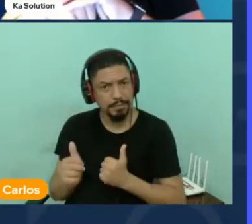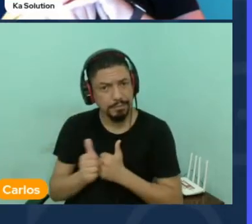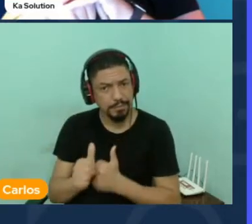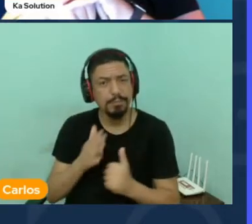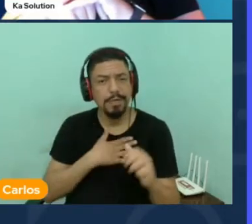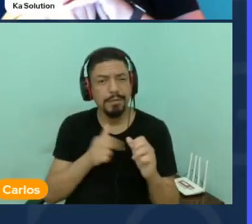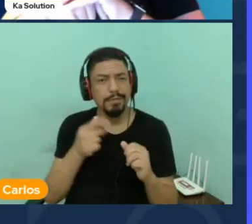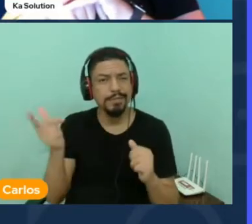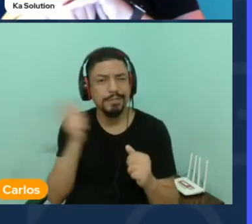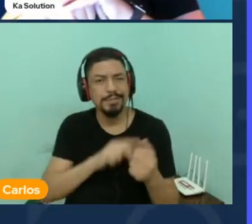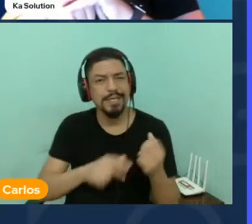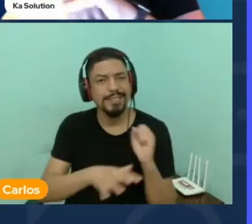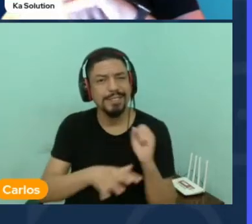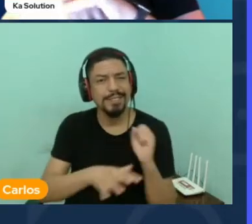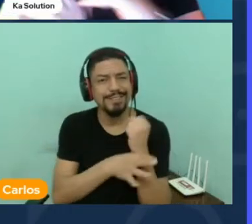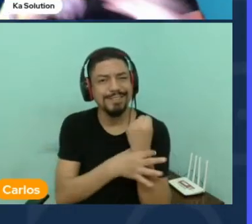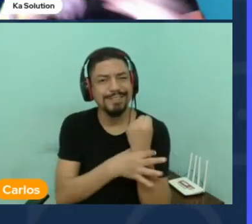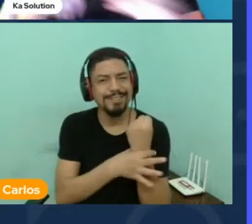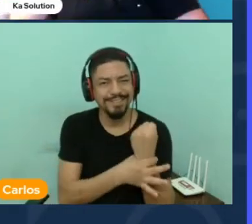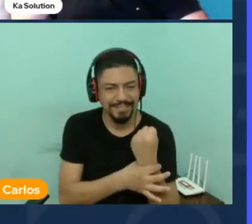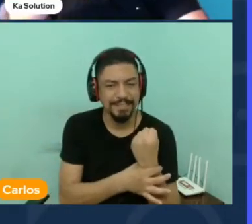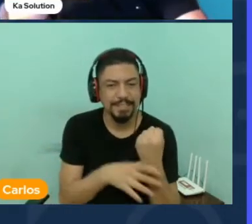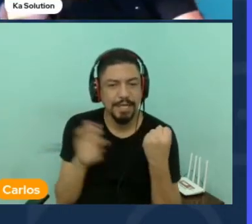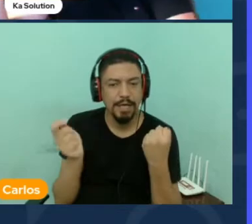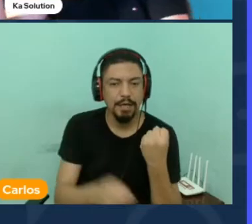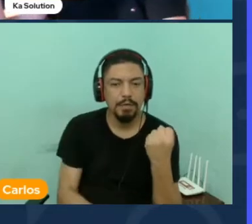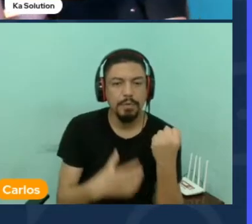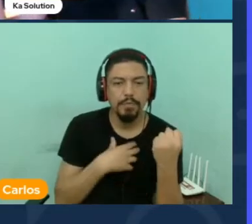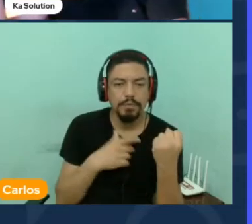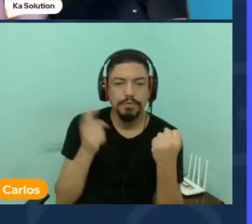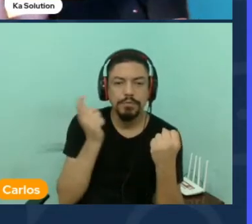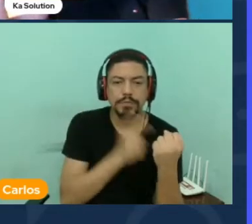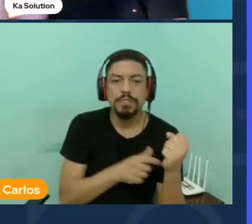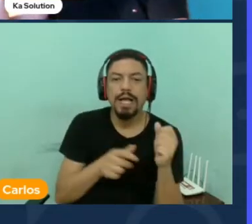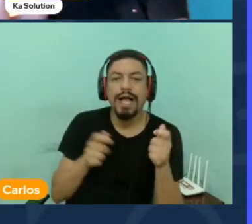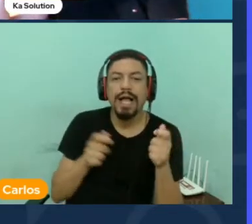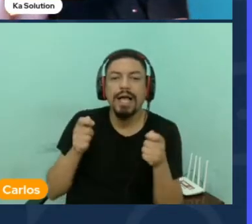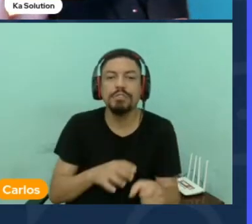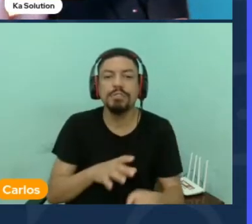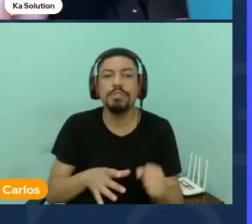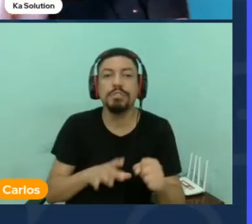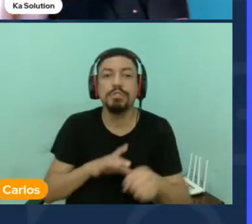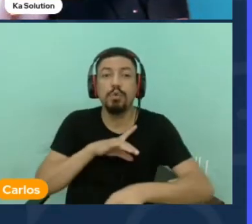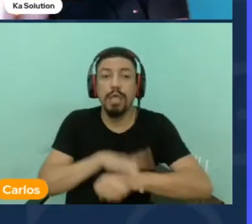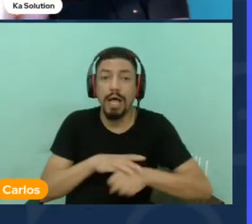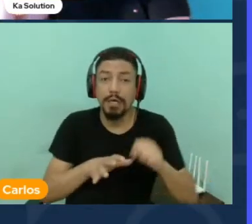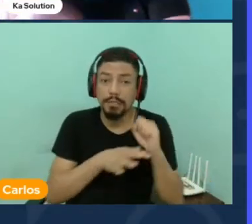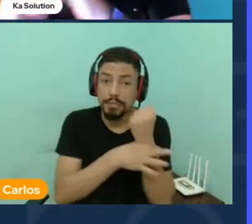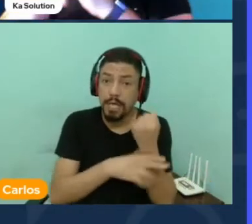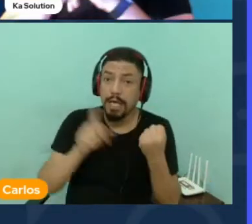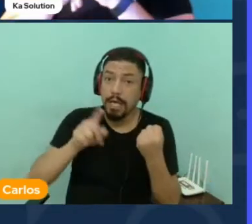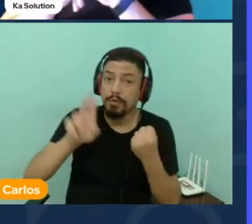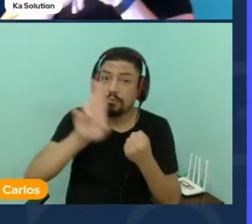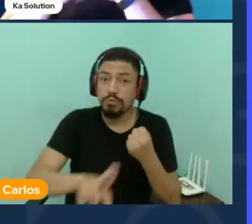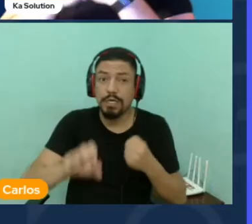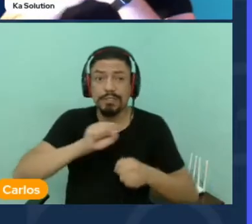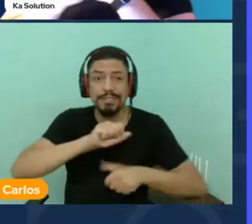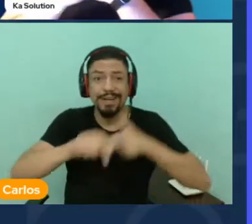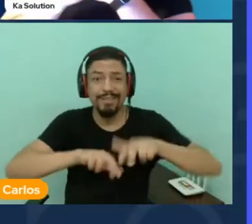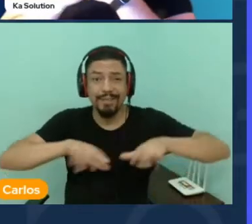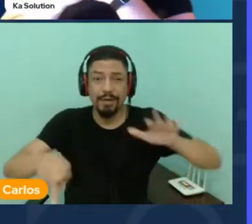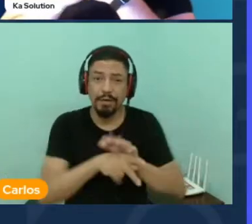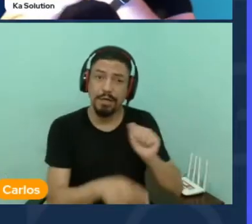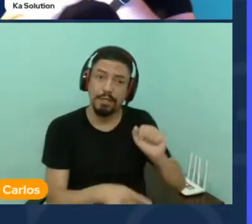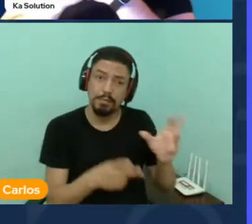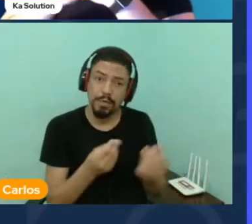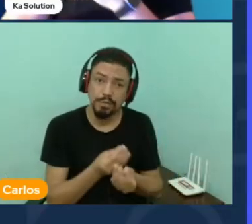nuvem. E uma das formas de garantir essa segurança é utilizando os serviços que a AWS fornece para